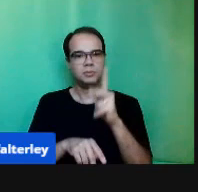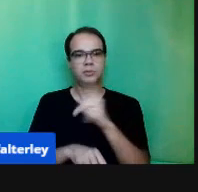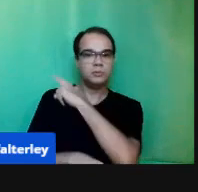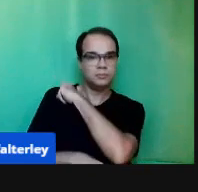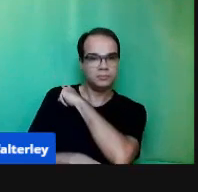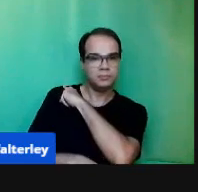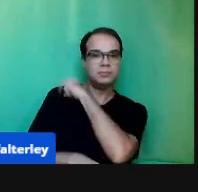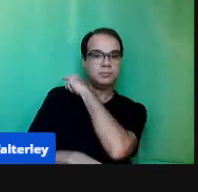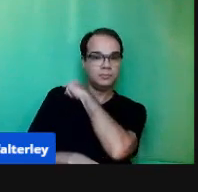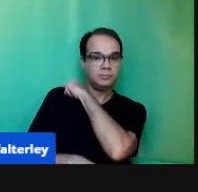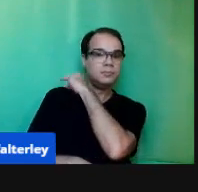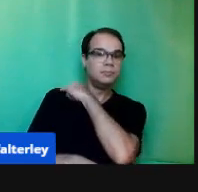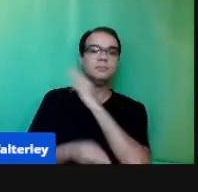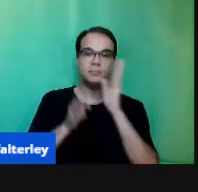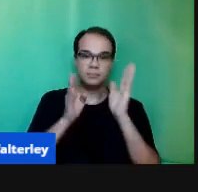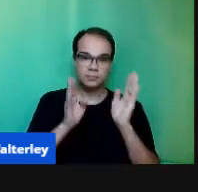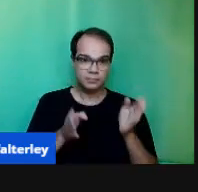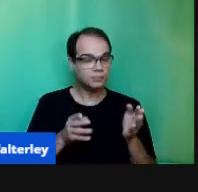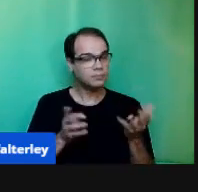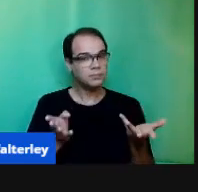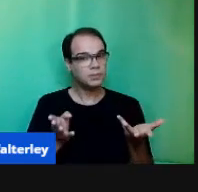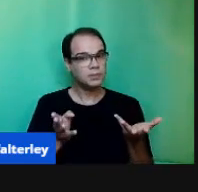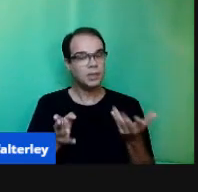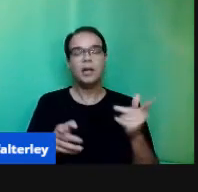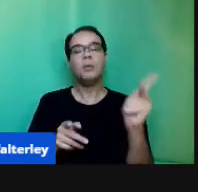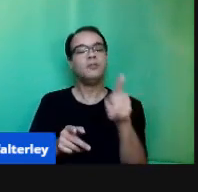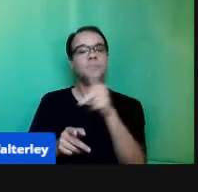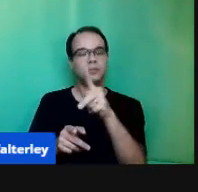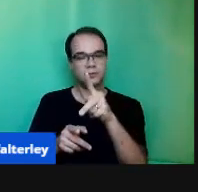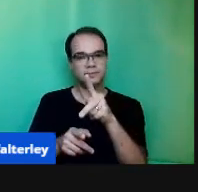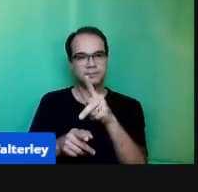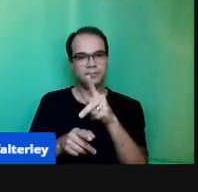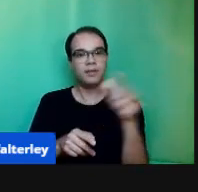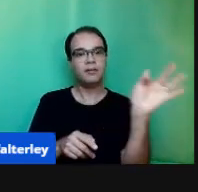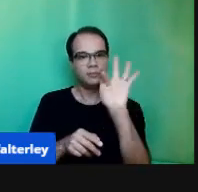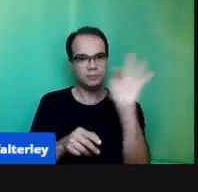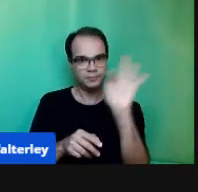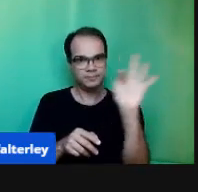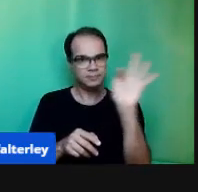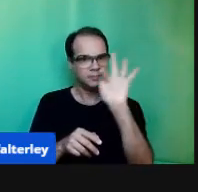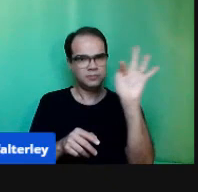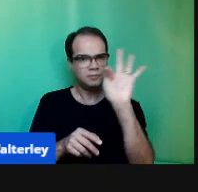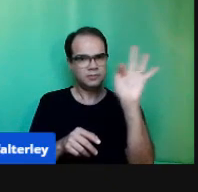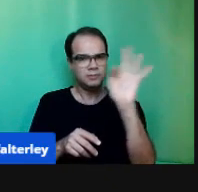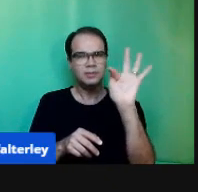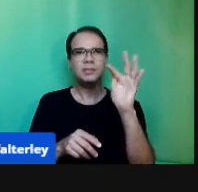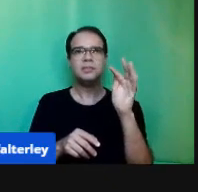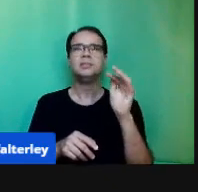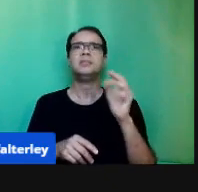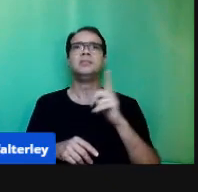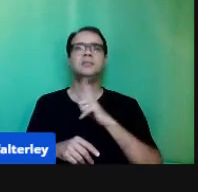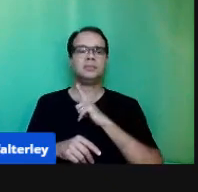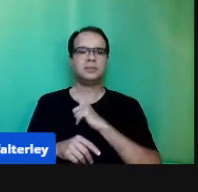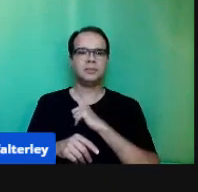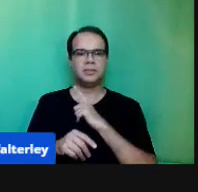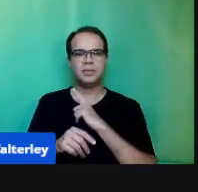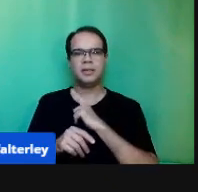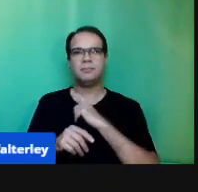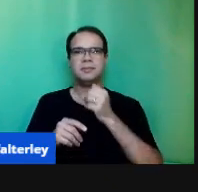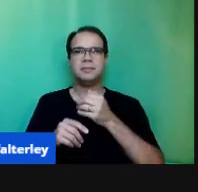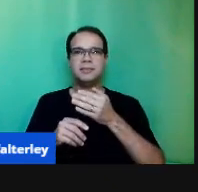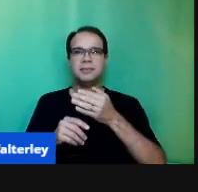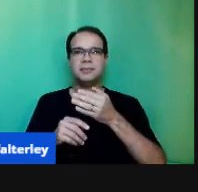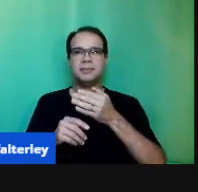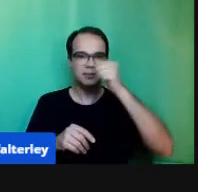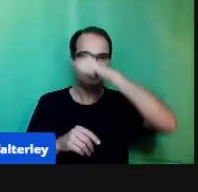muito interessantes. Teve um professor universitário que ele tinha uma tese sobre a divisão do